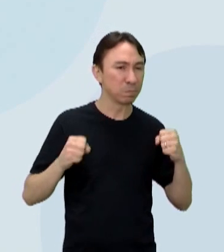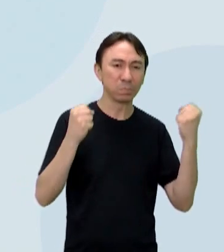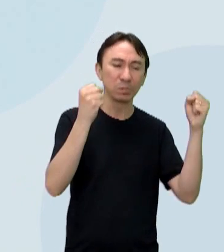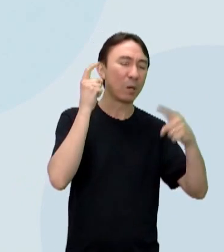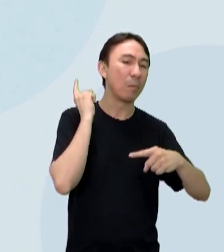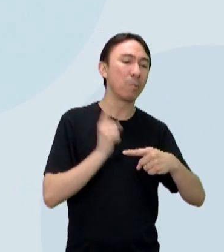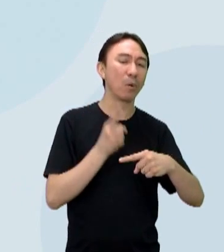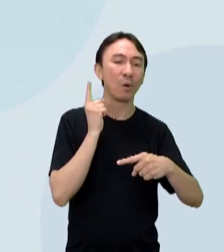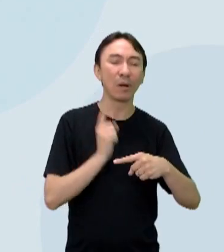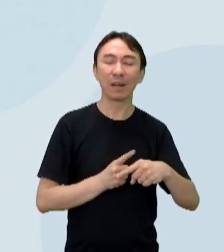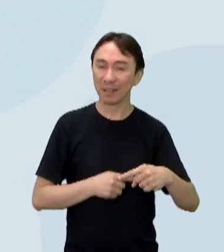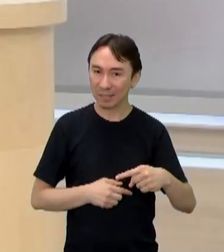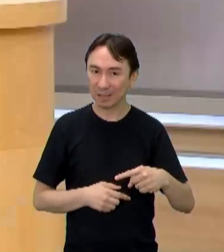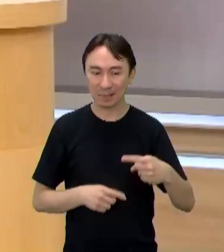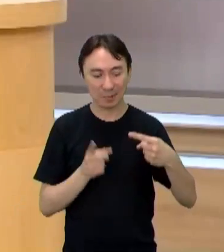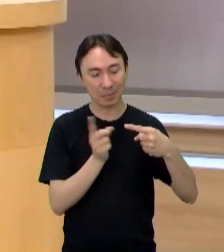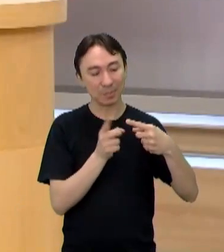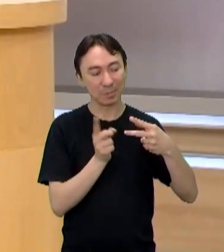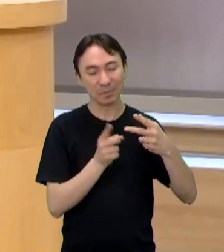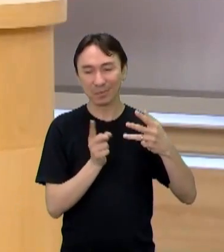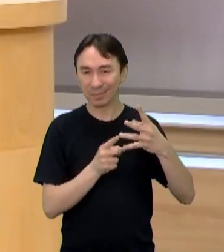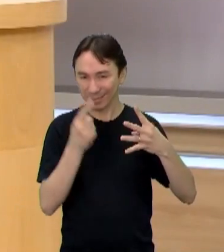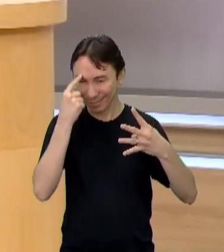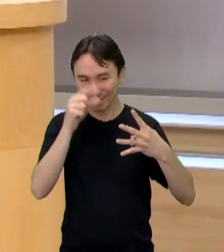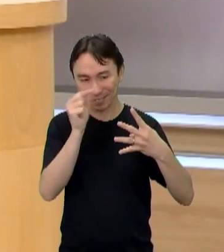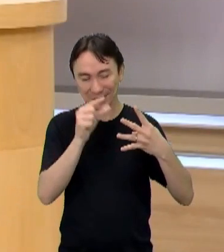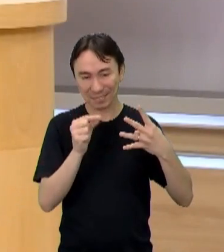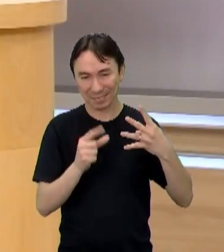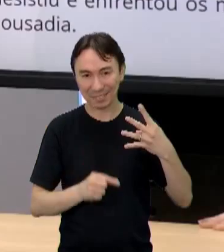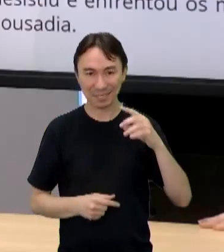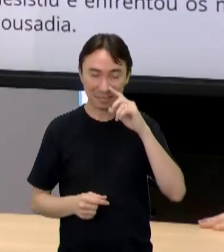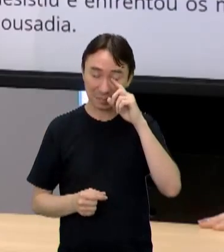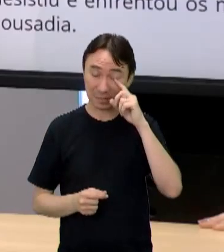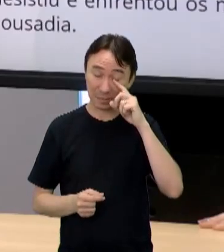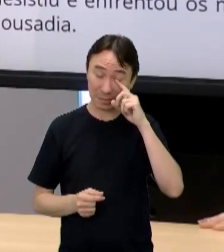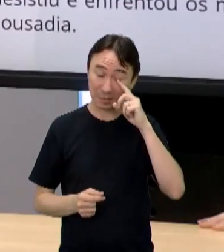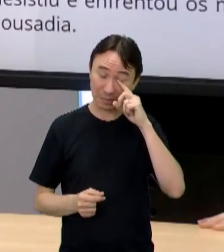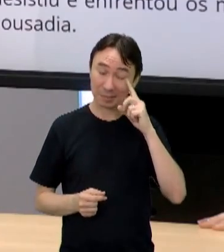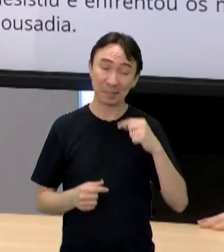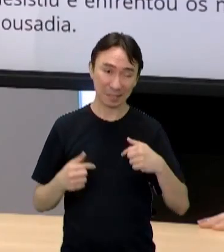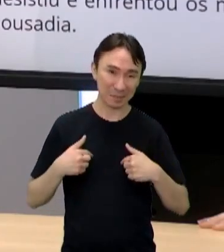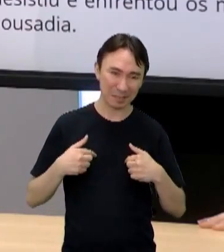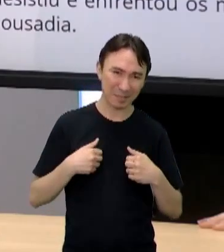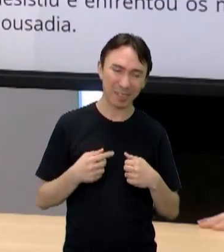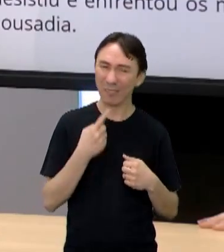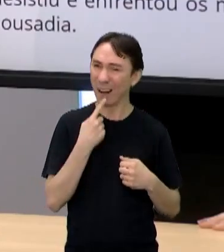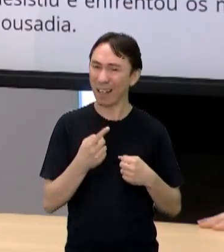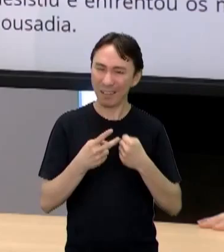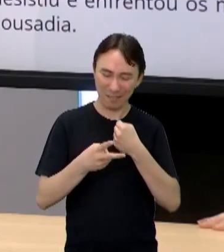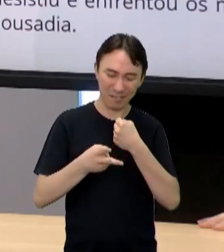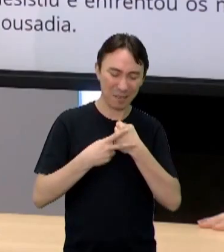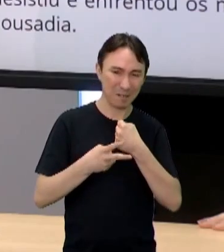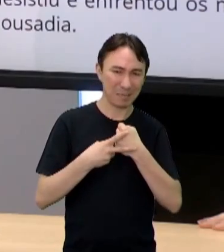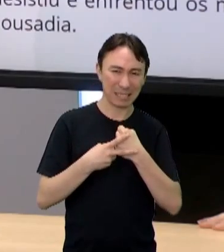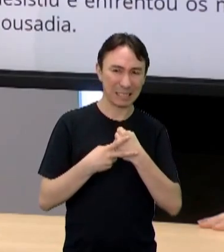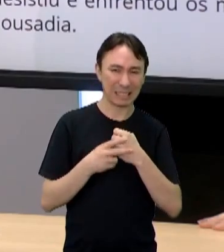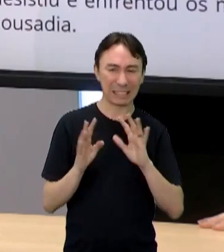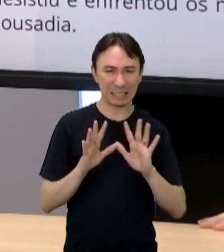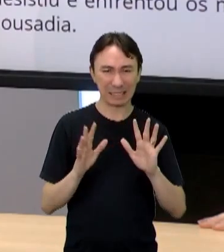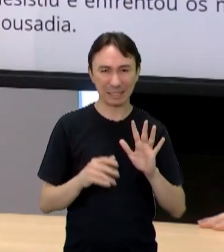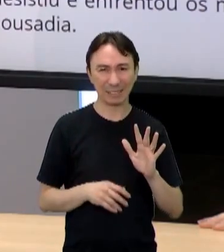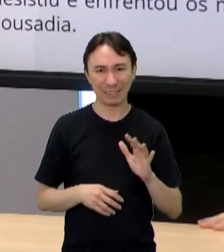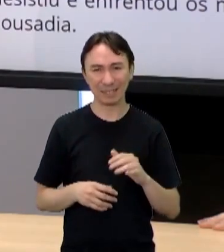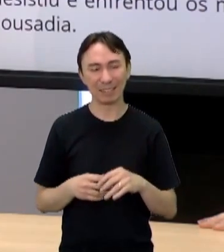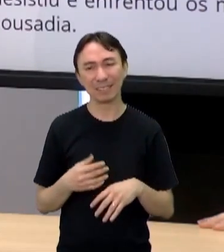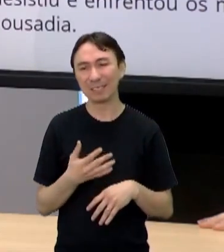aí relação de causa e consequência. De causa e consequência. Então, aqui, eu ia falar um pouquinho do verbo, mas não, né? Vamos... Vocês